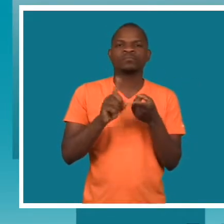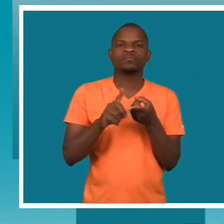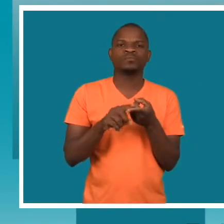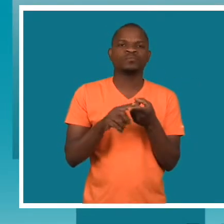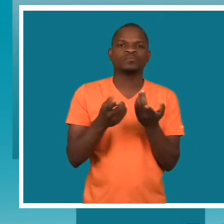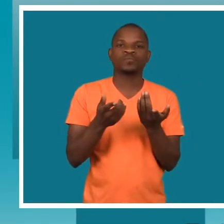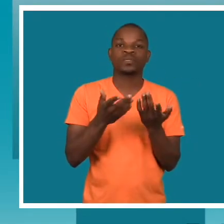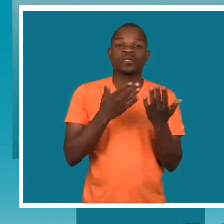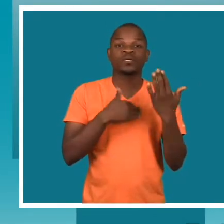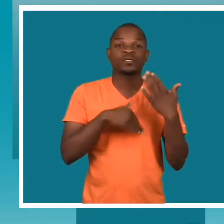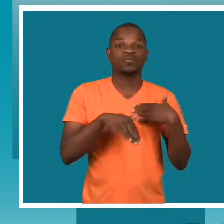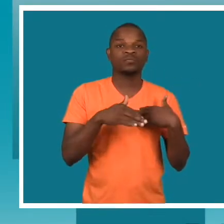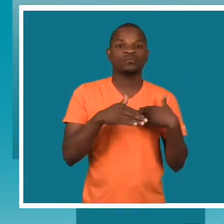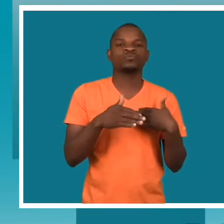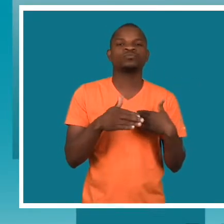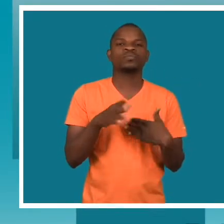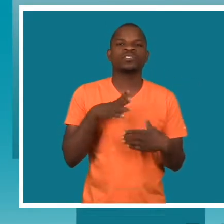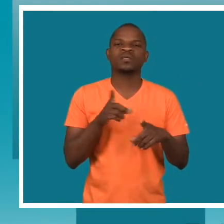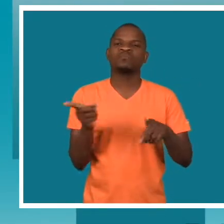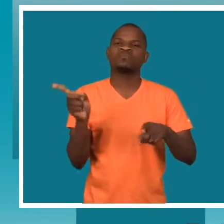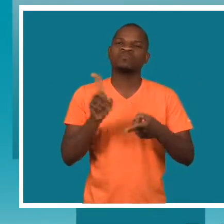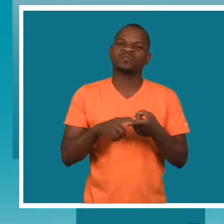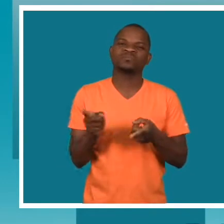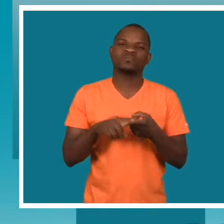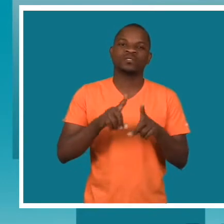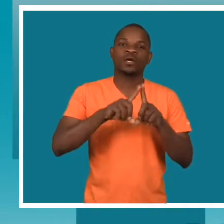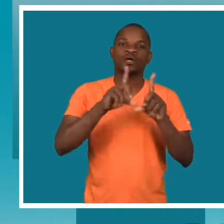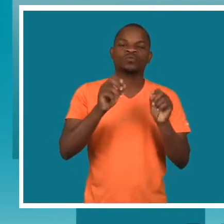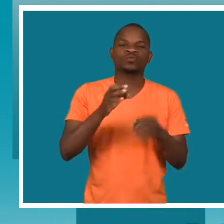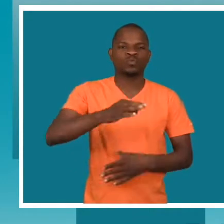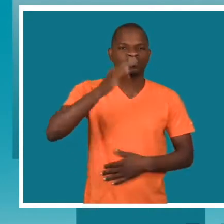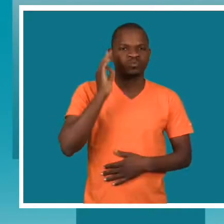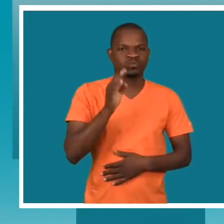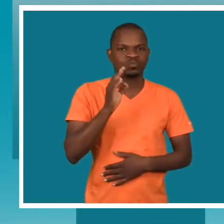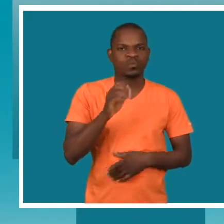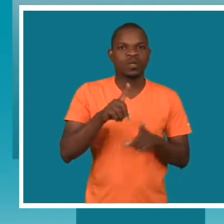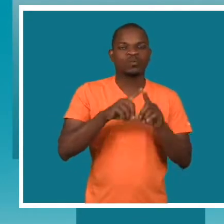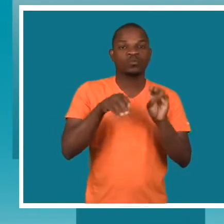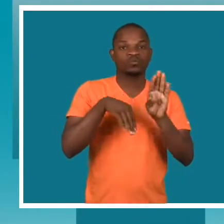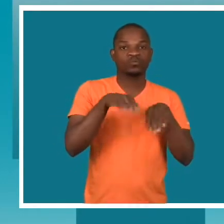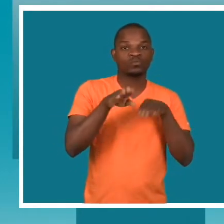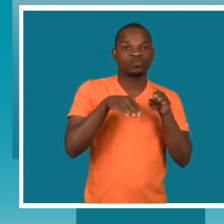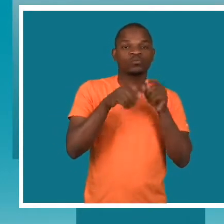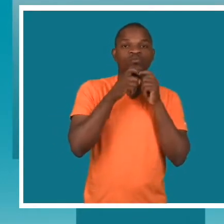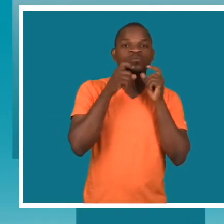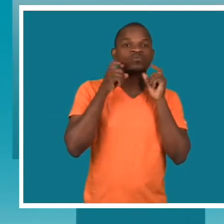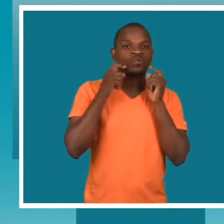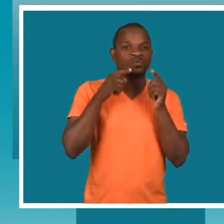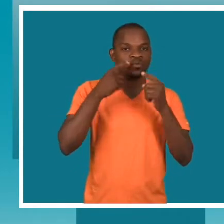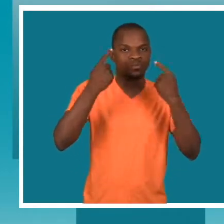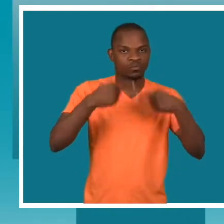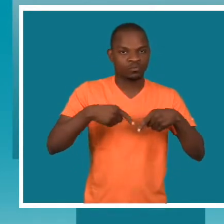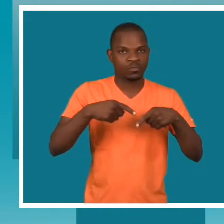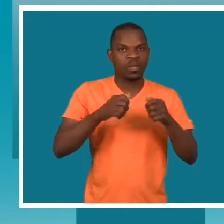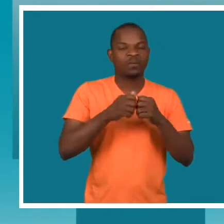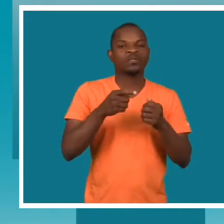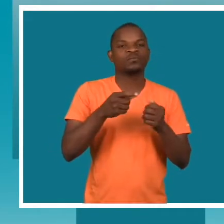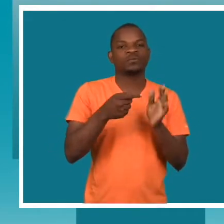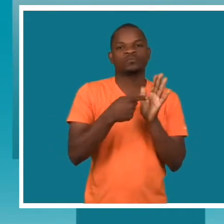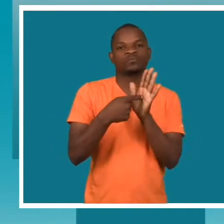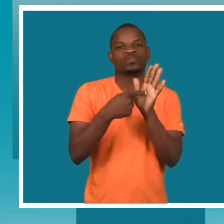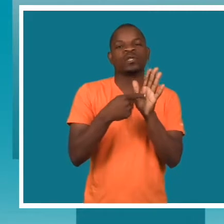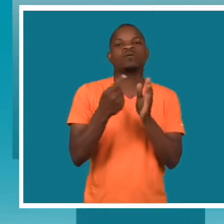queremos trazer mais qualidade para o nosso Moçambola e sem dúvidas que esta